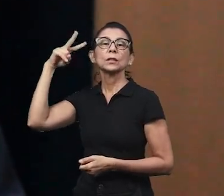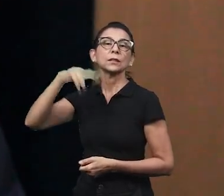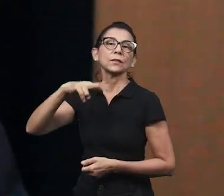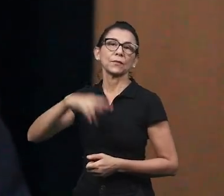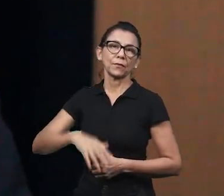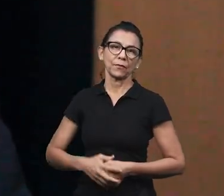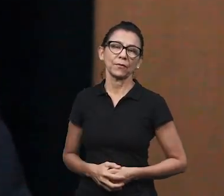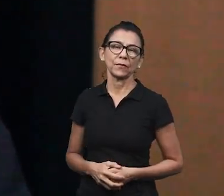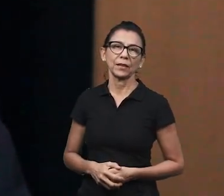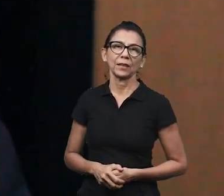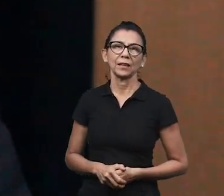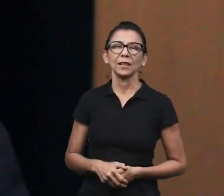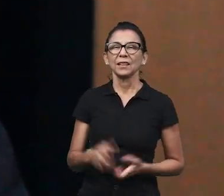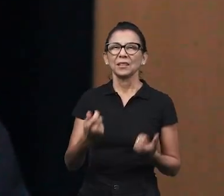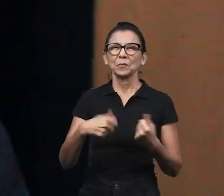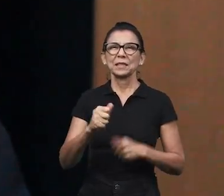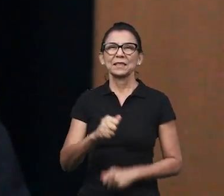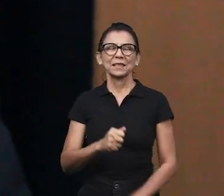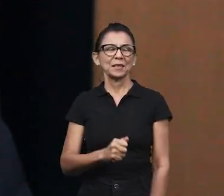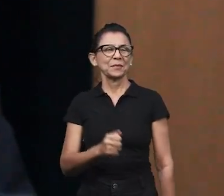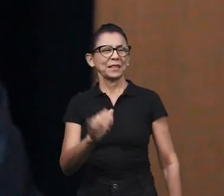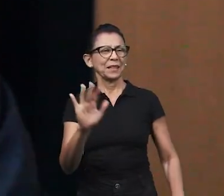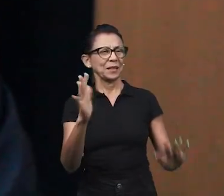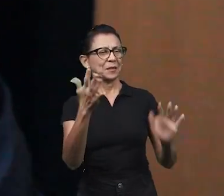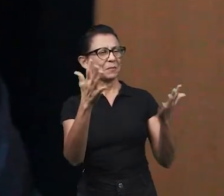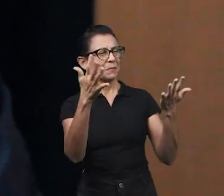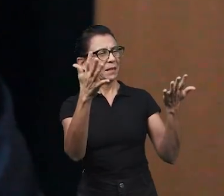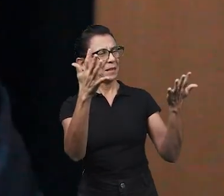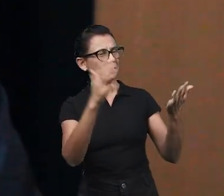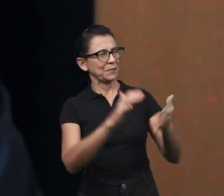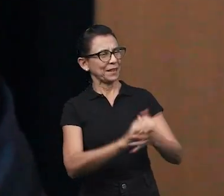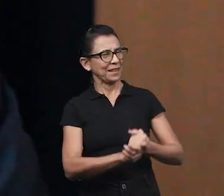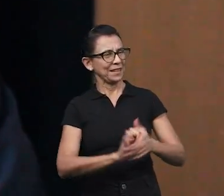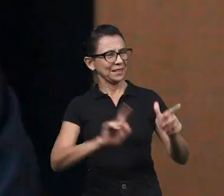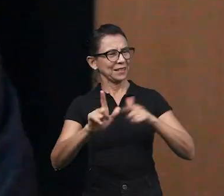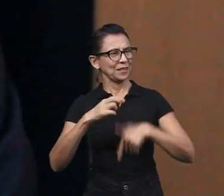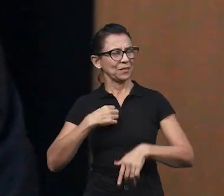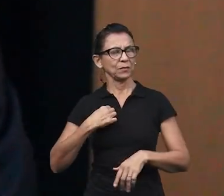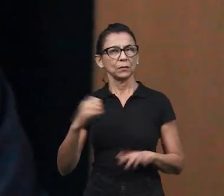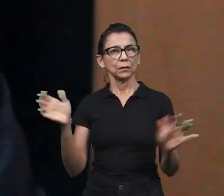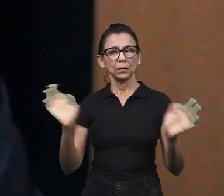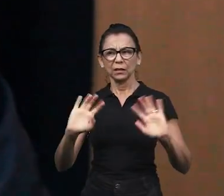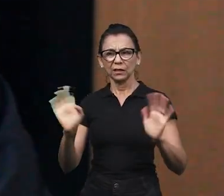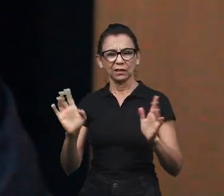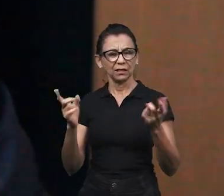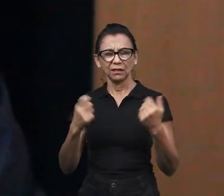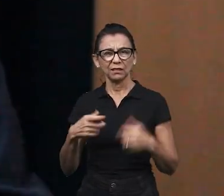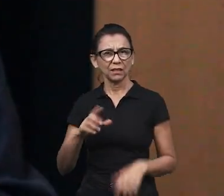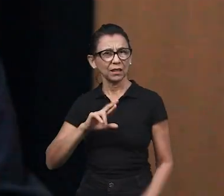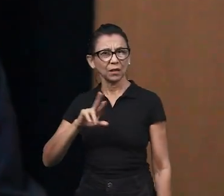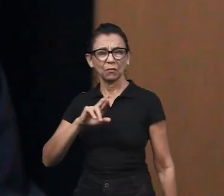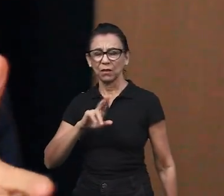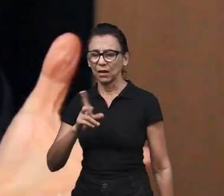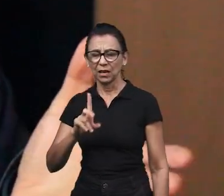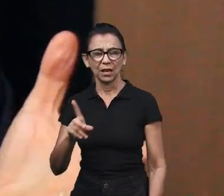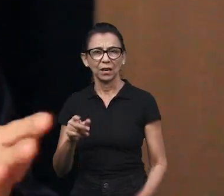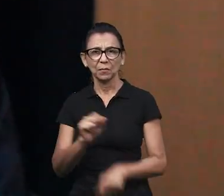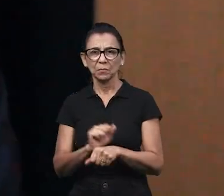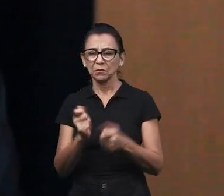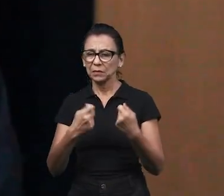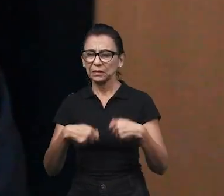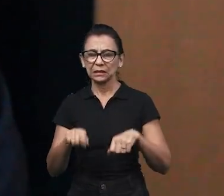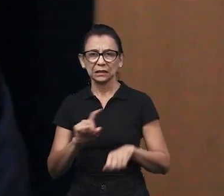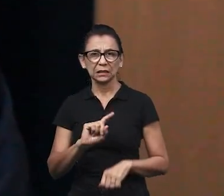Parabéns porque você fez isso. Não, não é isso. Nós não estamos esperando isso. O que nós estamos aguardando é aquilo que para nós é o